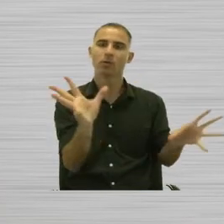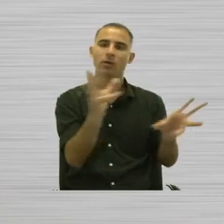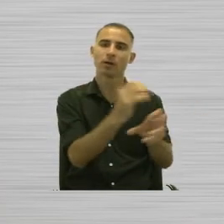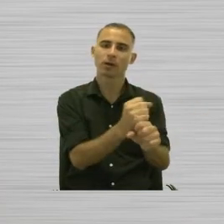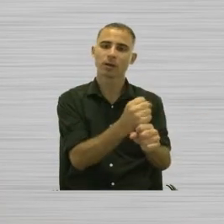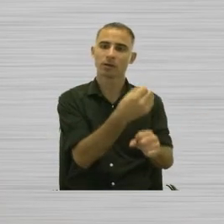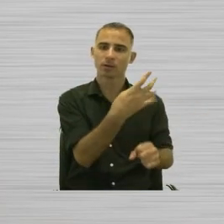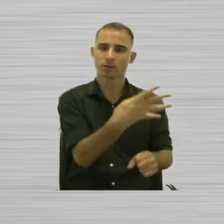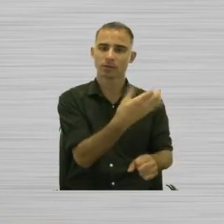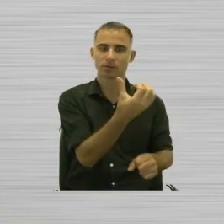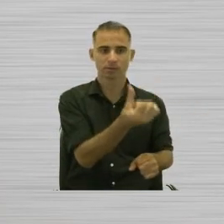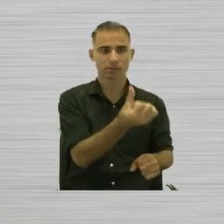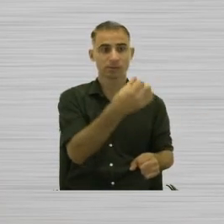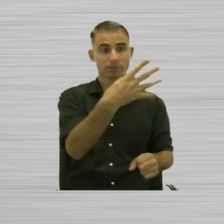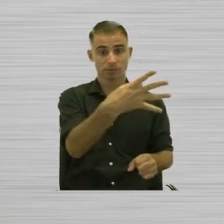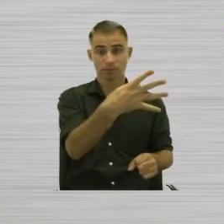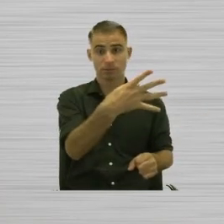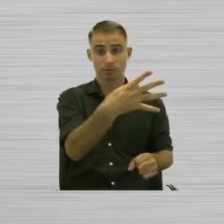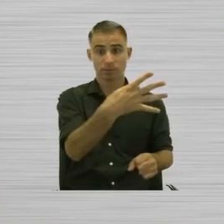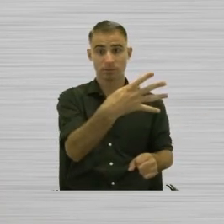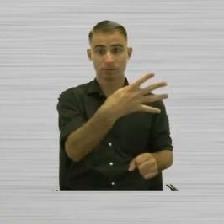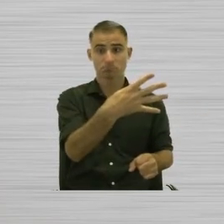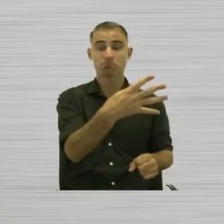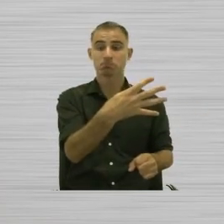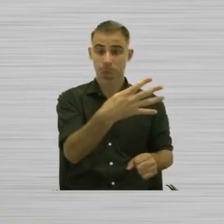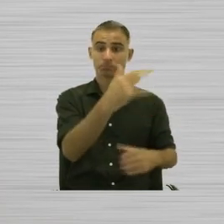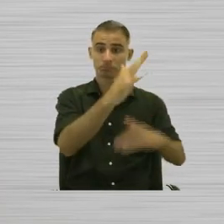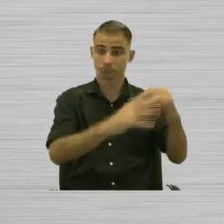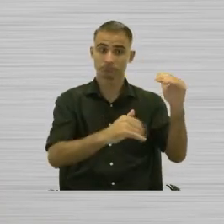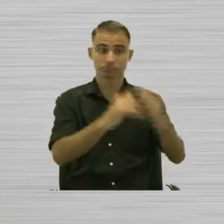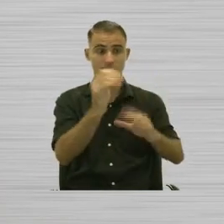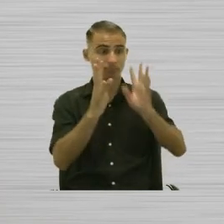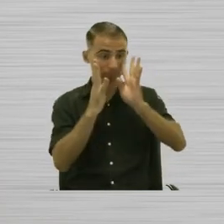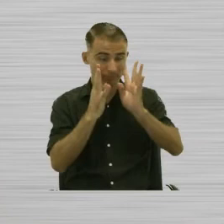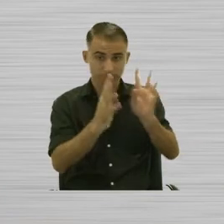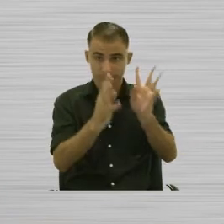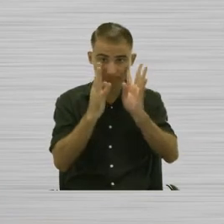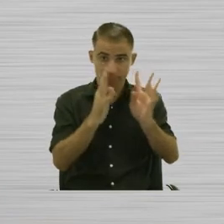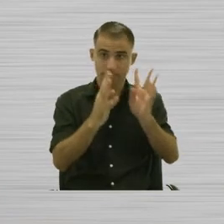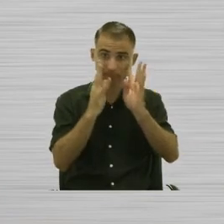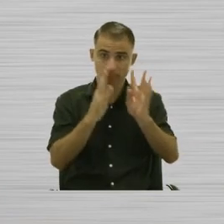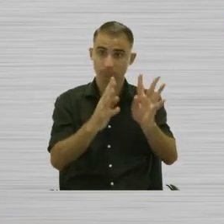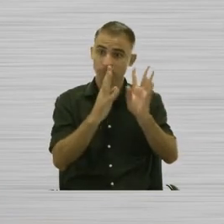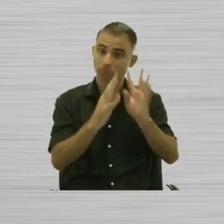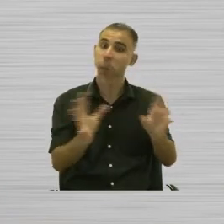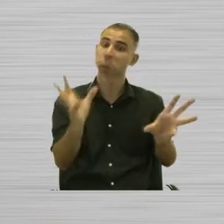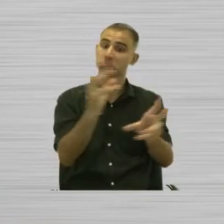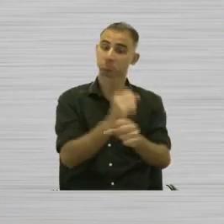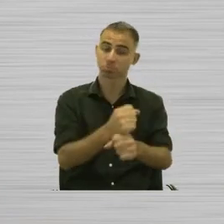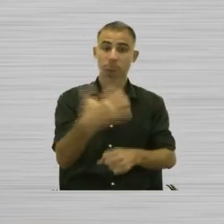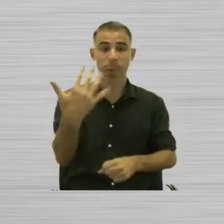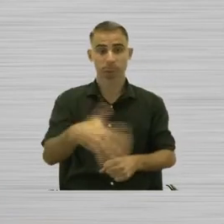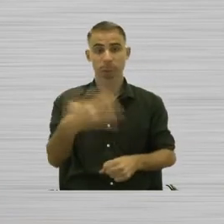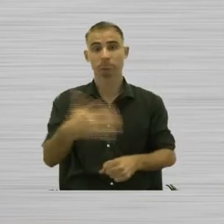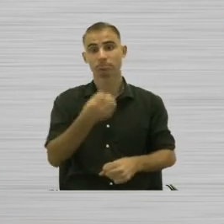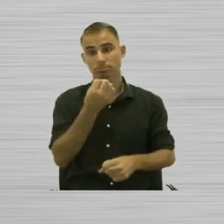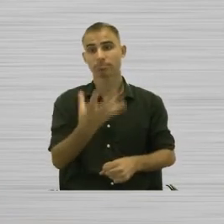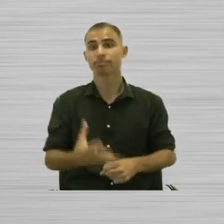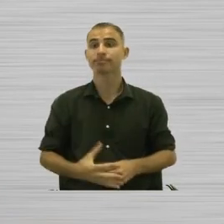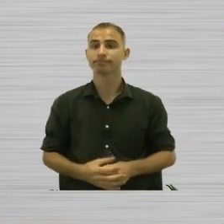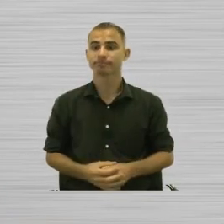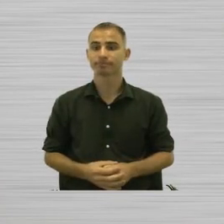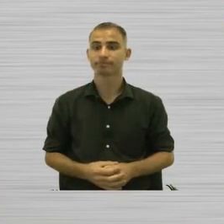especializado. E aí é uma média mês de 464 atendimentos no CEL.